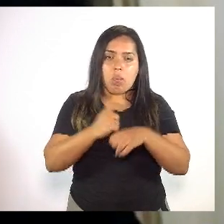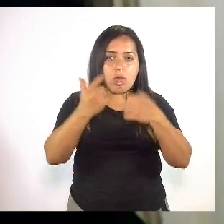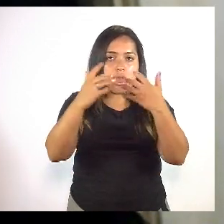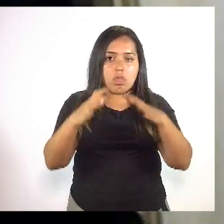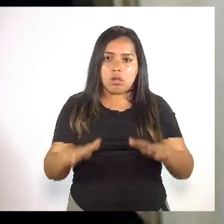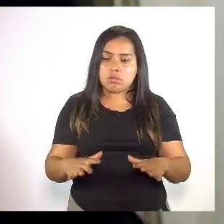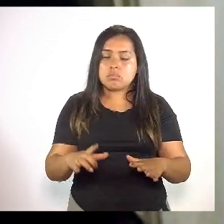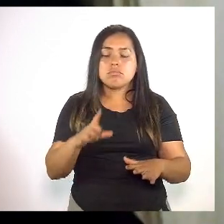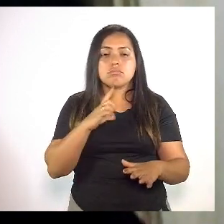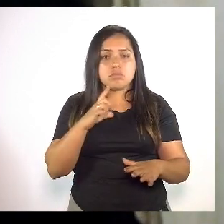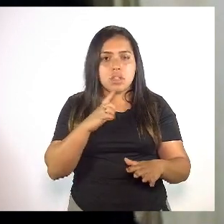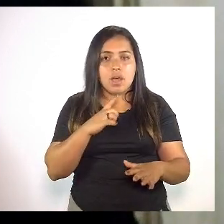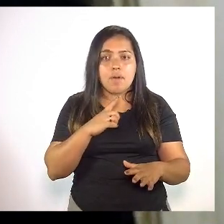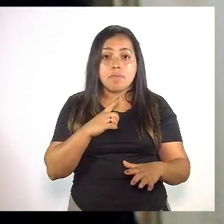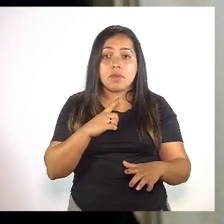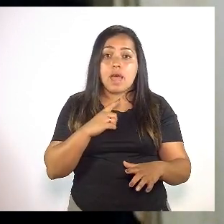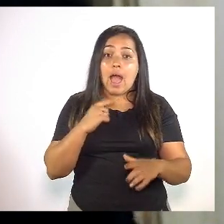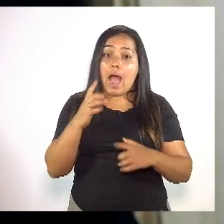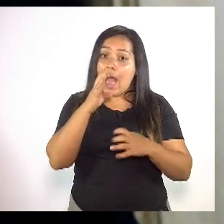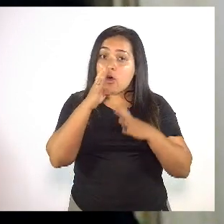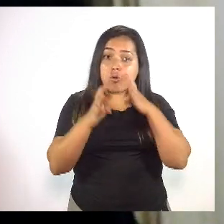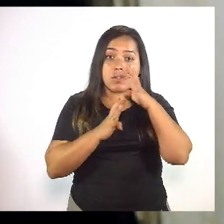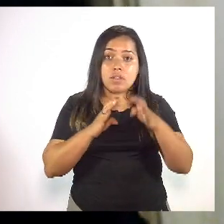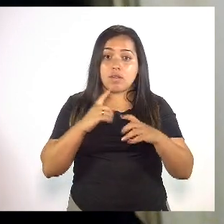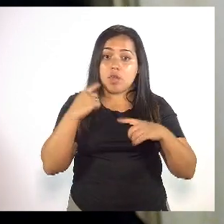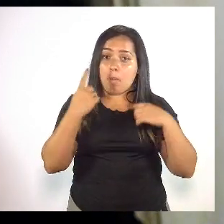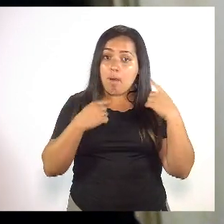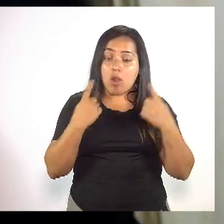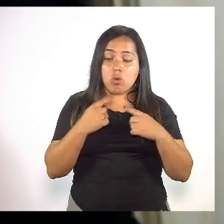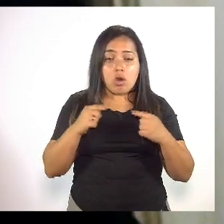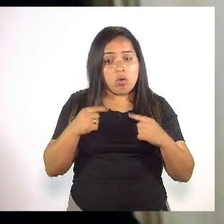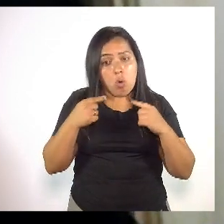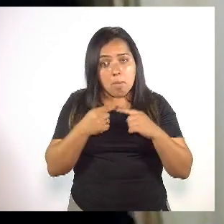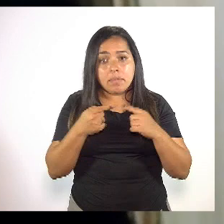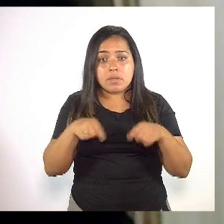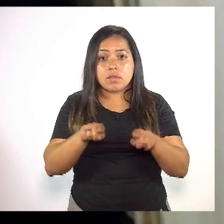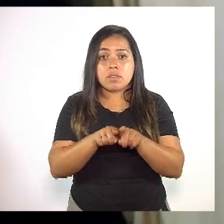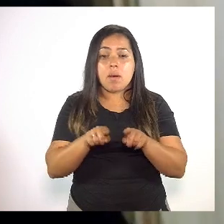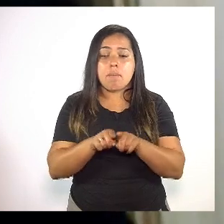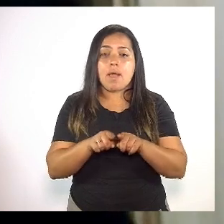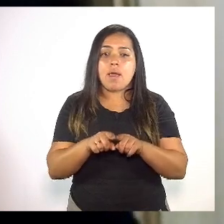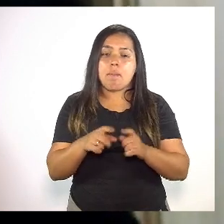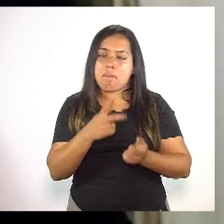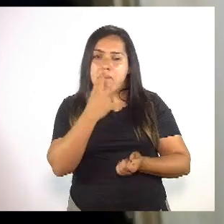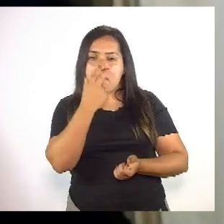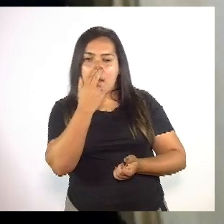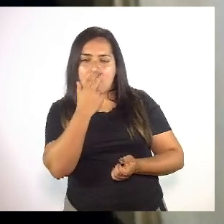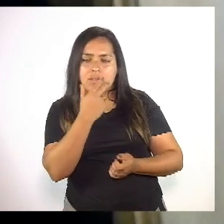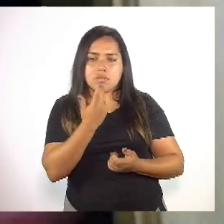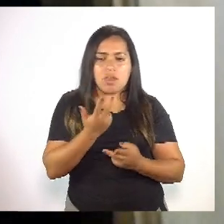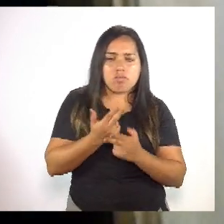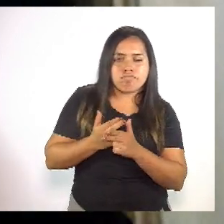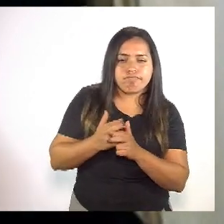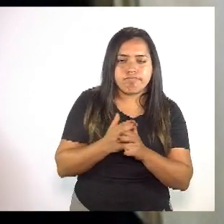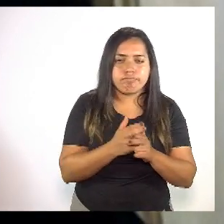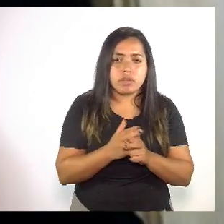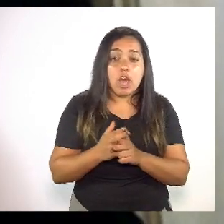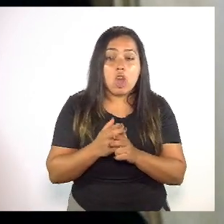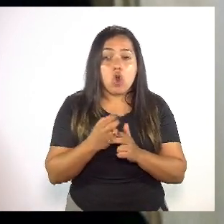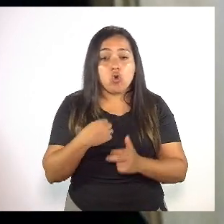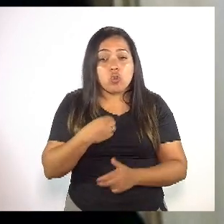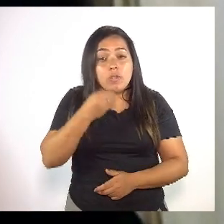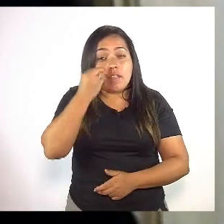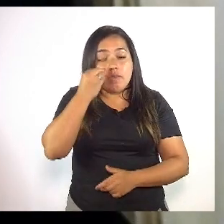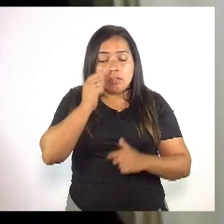umas acusações malucas, mas faz parte, esse é o jogo. Mas tenho certeza que aqui estou buscando, mais uma vez, ser o mais imparcial